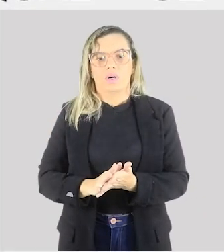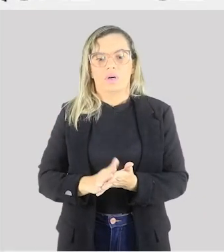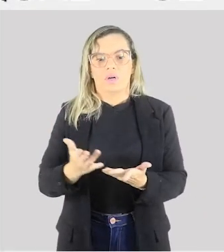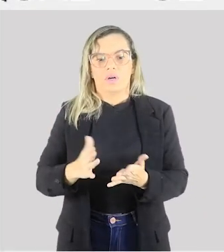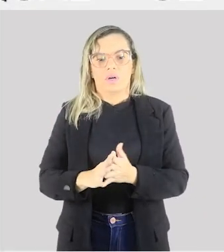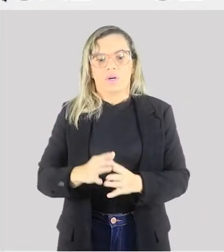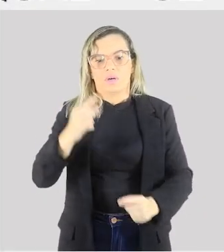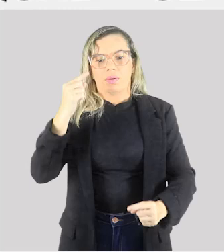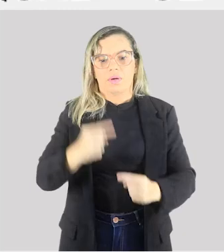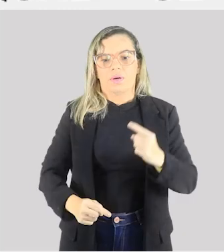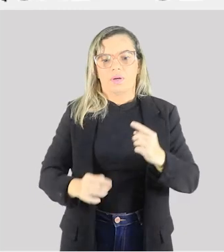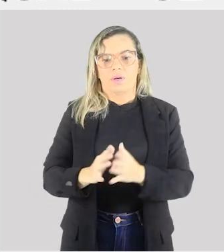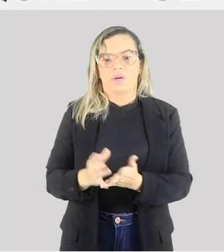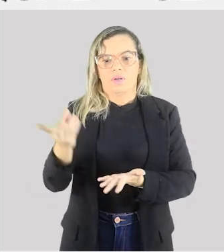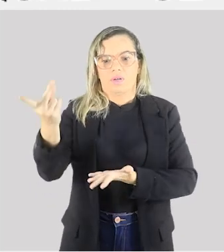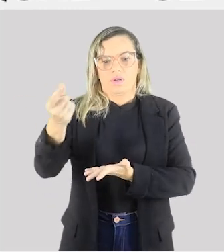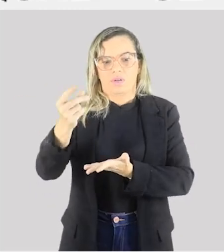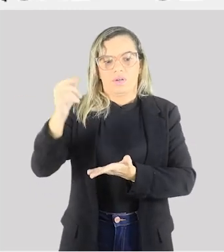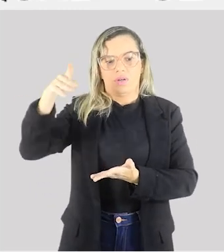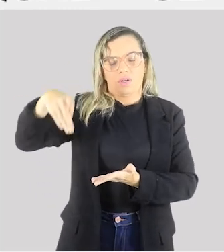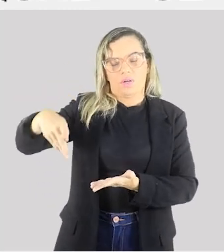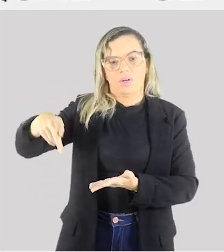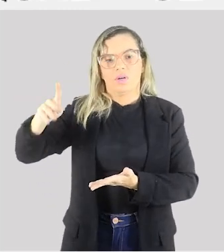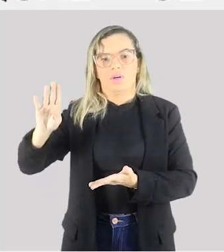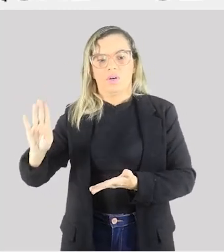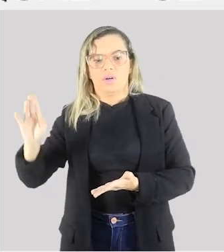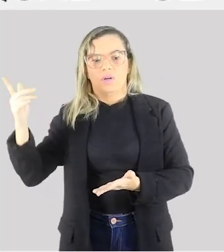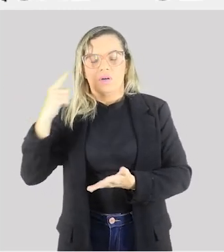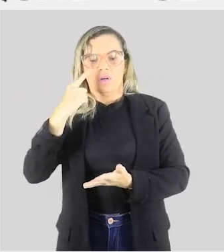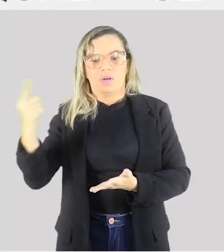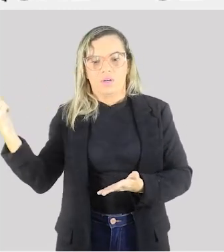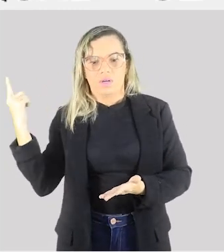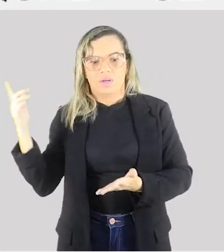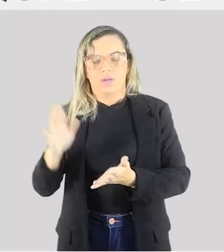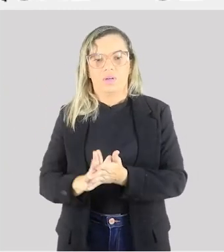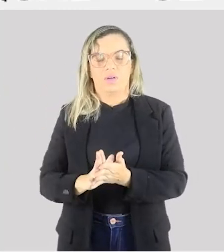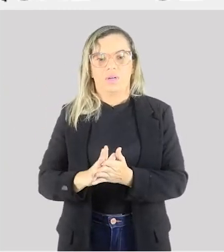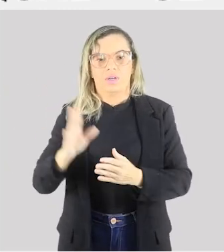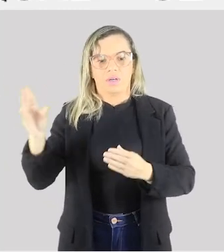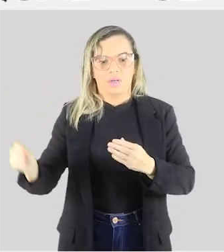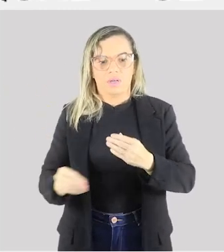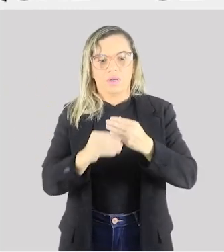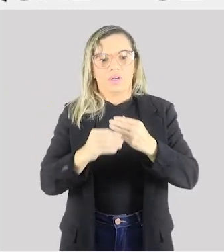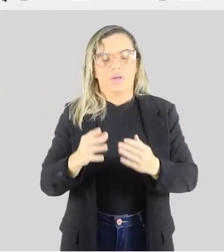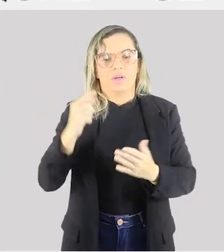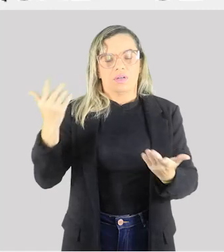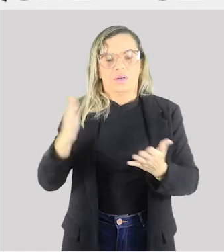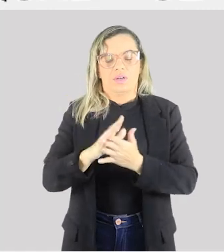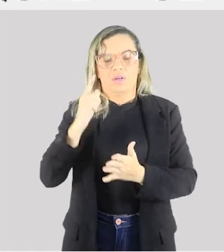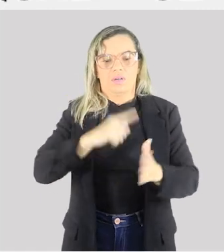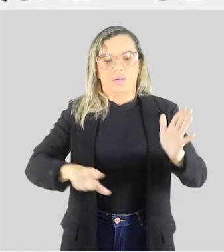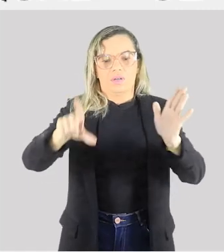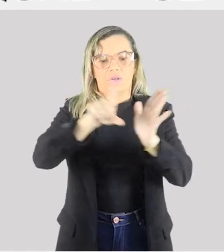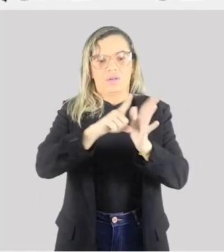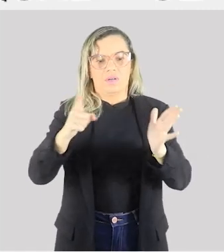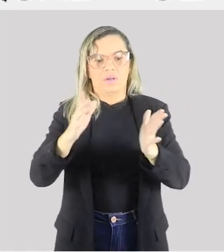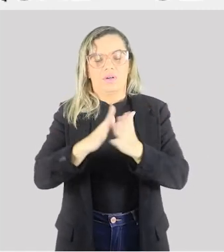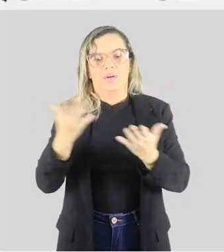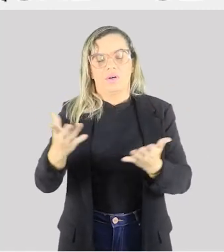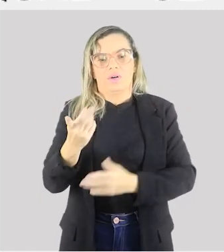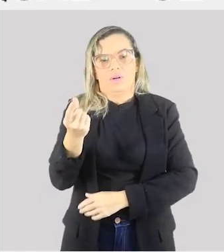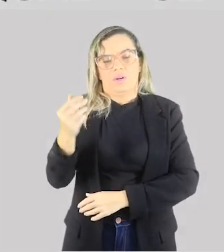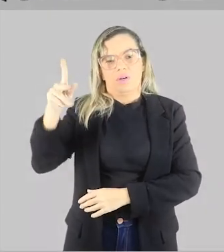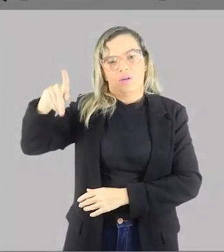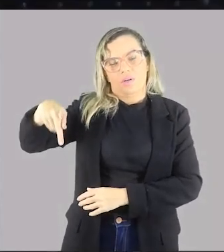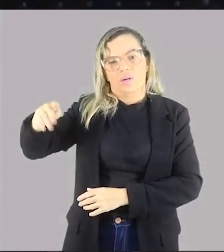adequa completamente à improbidade. Eu acredito que o legislador, nesse sentido, quis ser bem claro. Ou seja, quando o dinheiro público